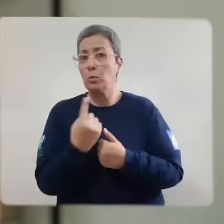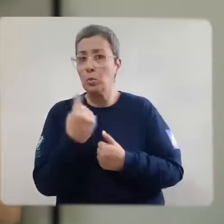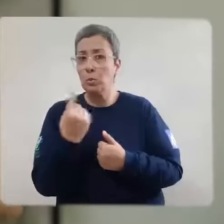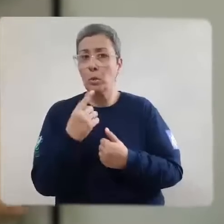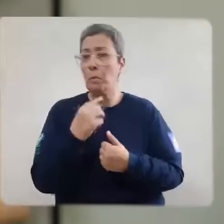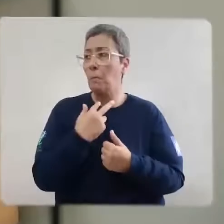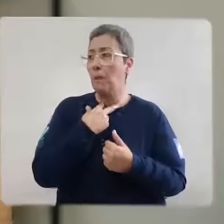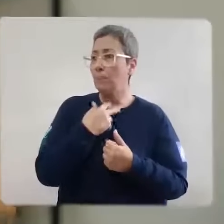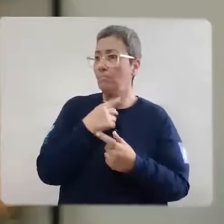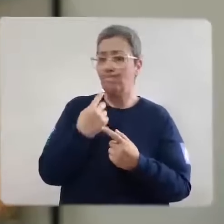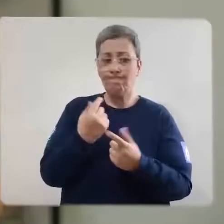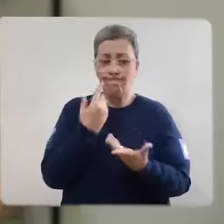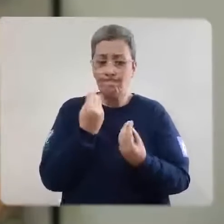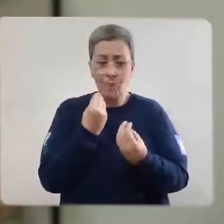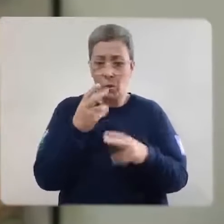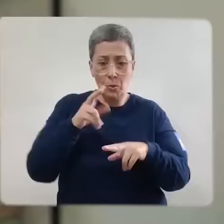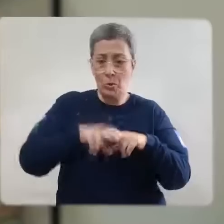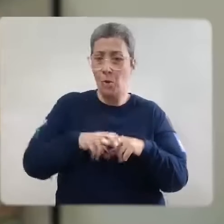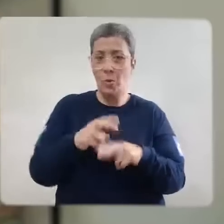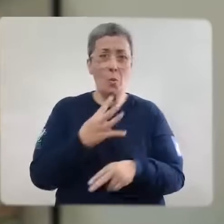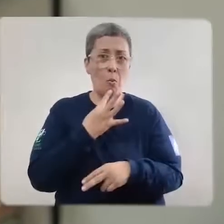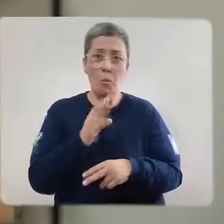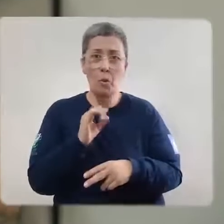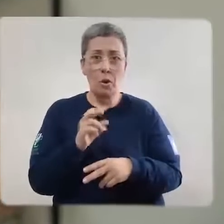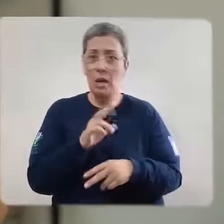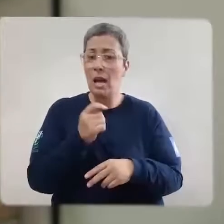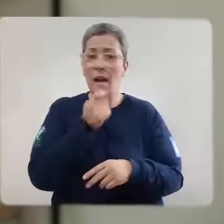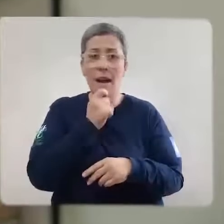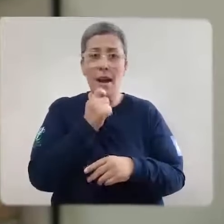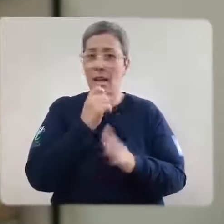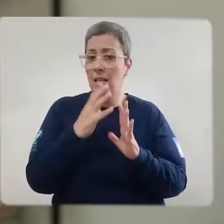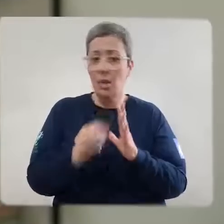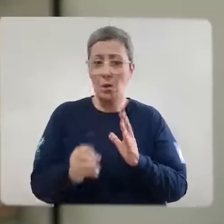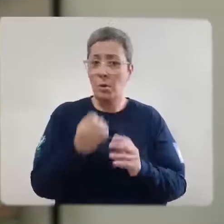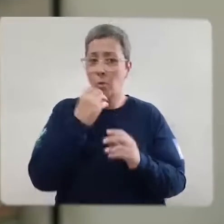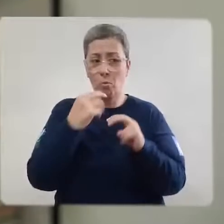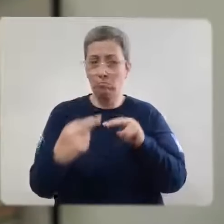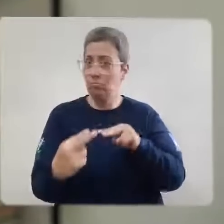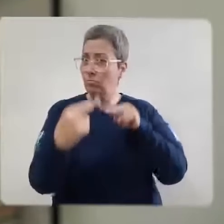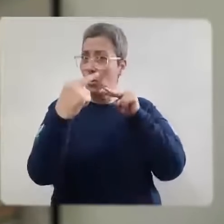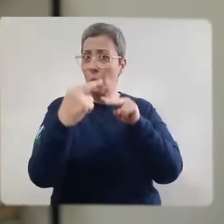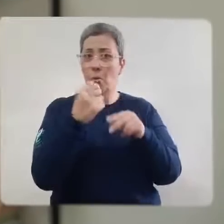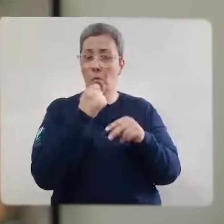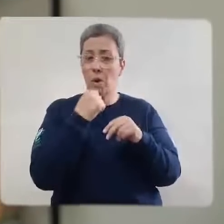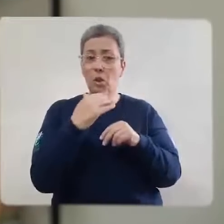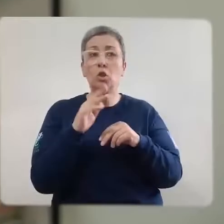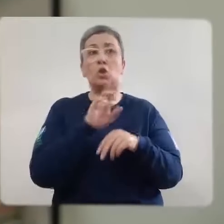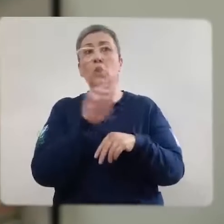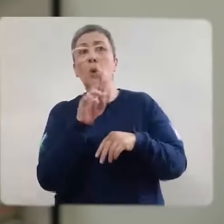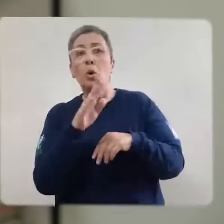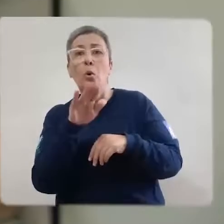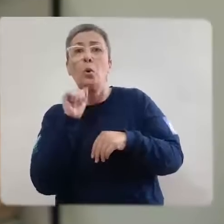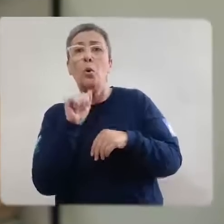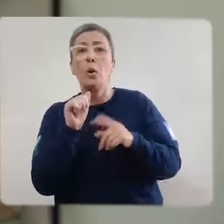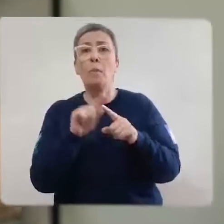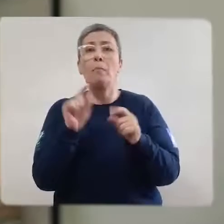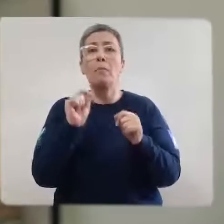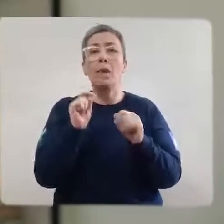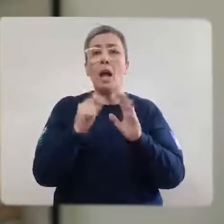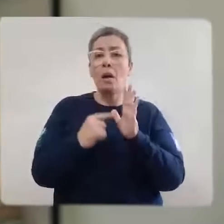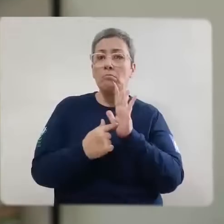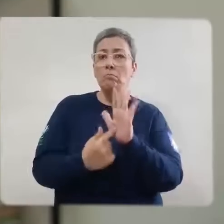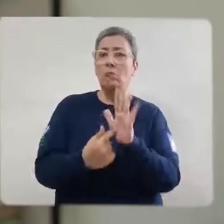apoio, ela não tem o repertório ainda de sentar. Ela ainda não emite um bom contato visual ao ser chamada pelo nome. E aí eu